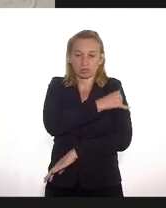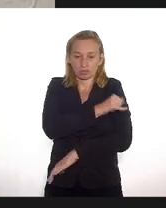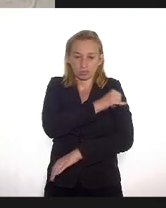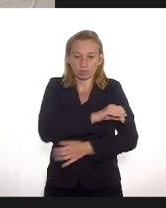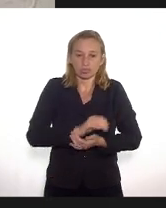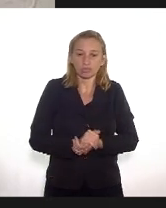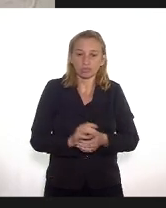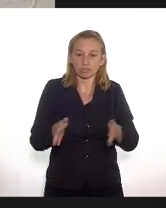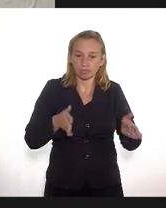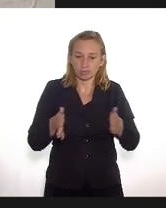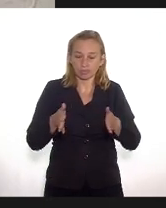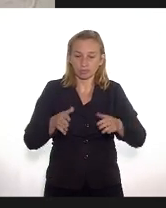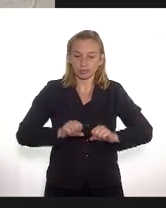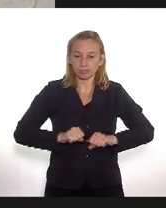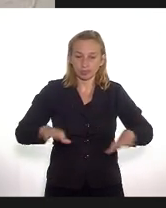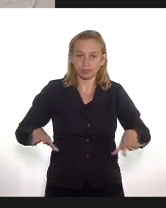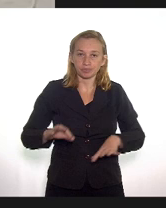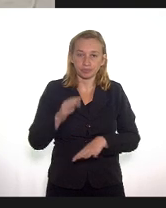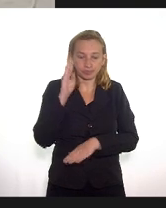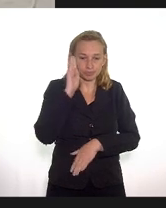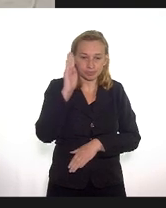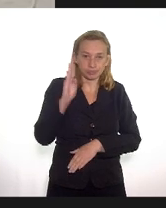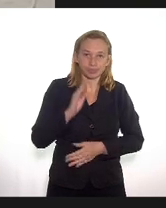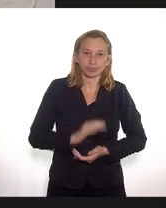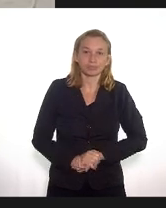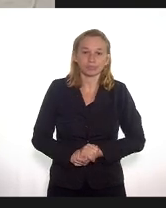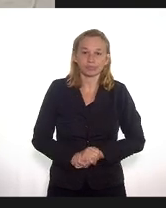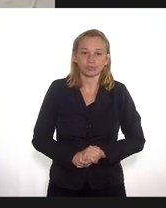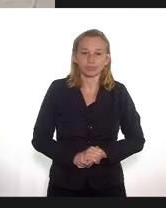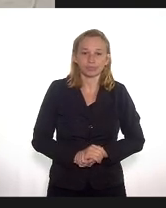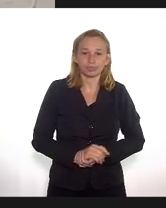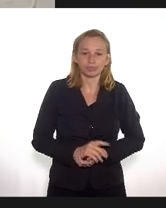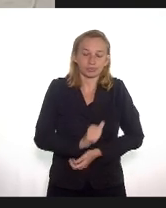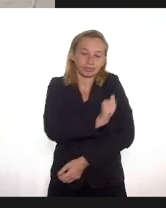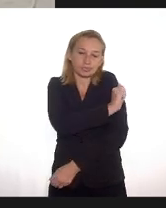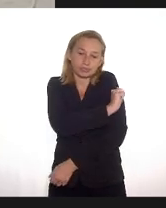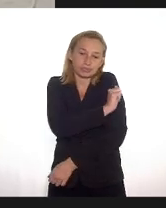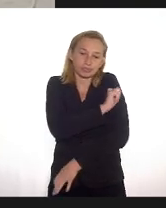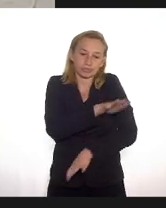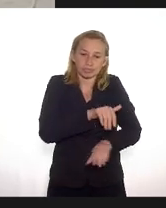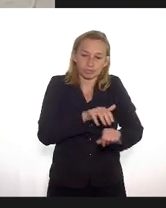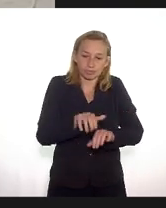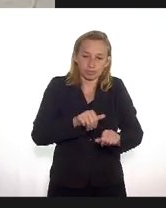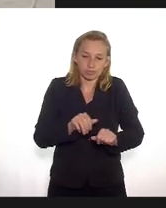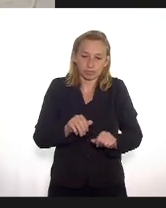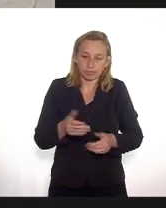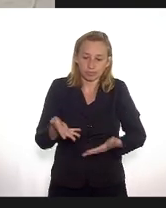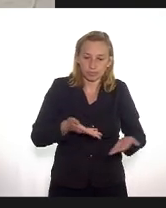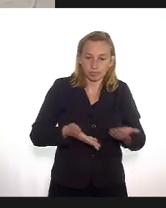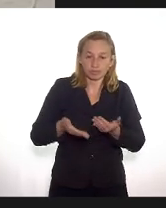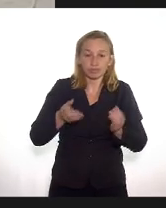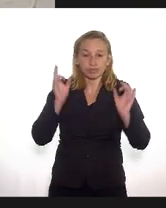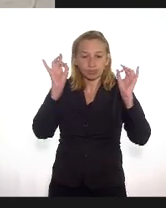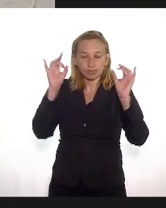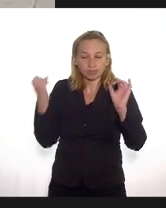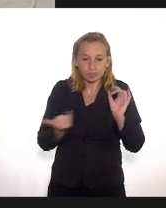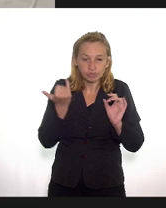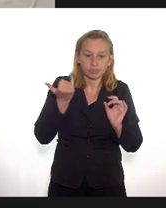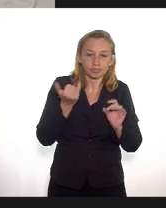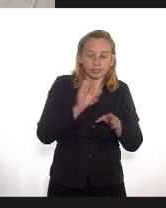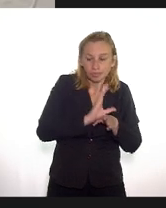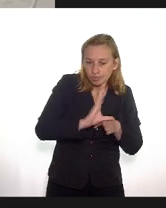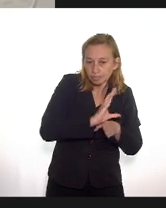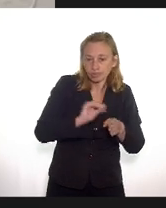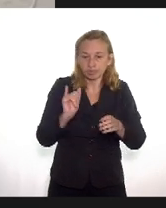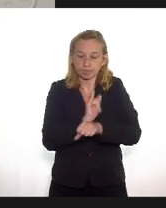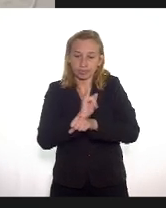tempo de pandemia, principalmente, a gente foi muito acionado pelos estudantes e tivemos uma participação muito importante nos conselhos, né, como o Conselho de